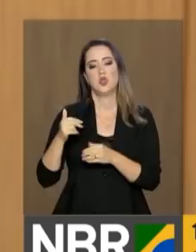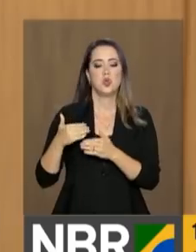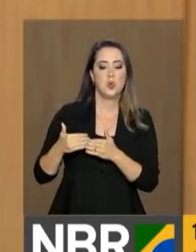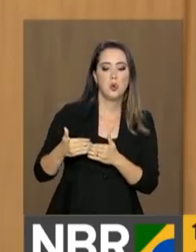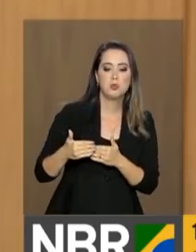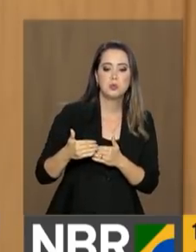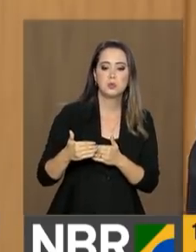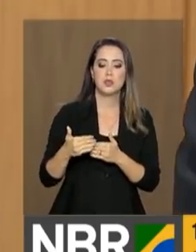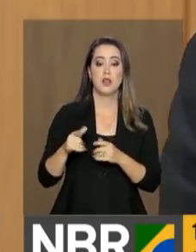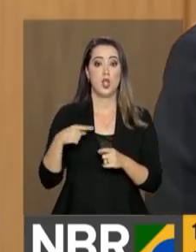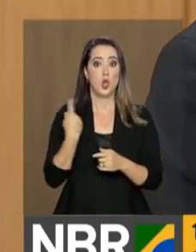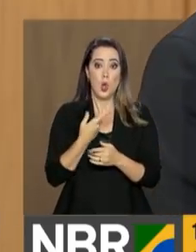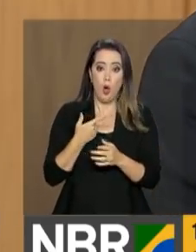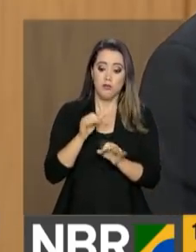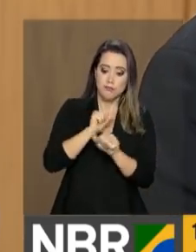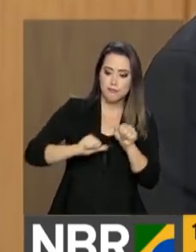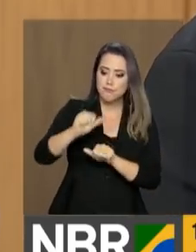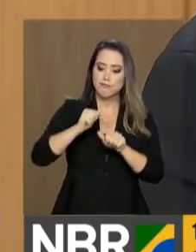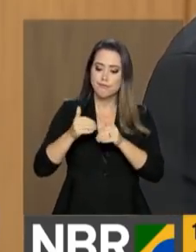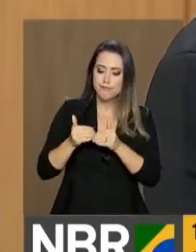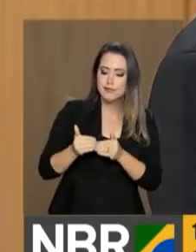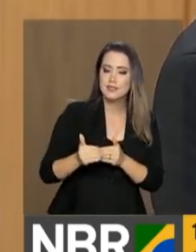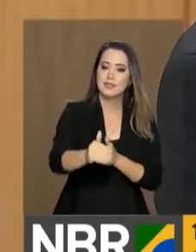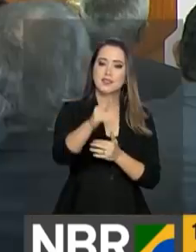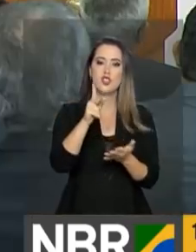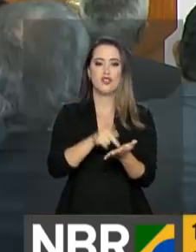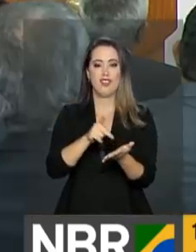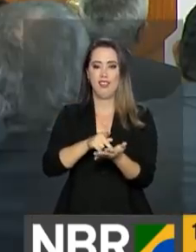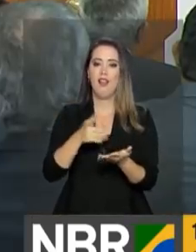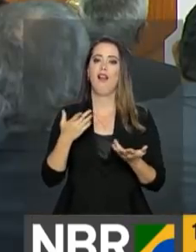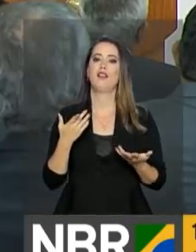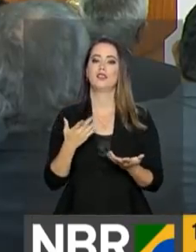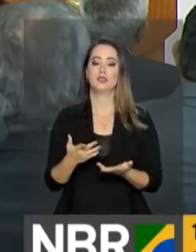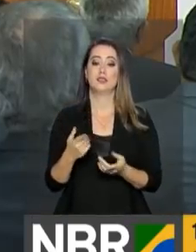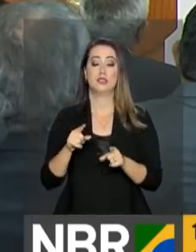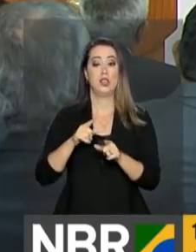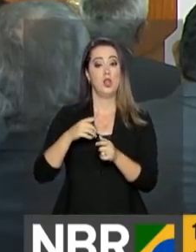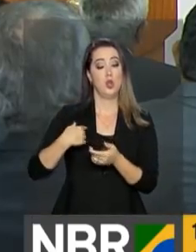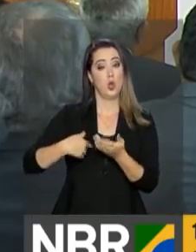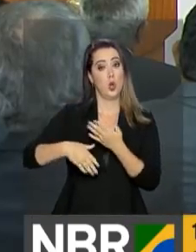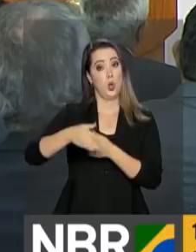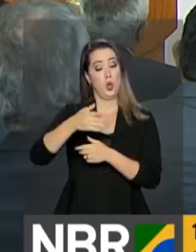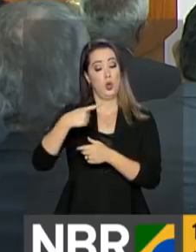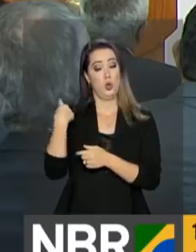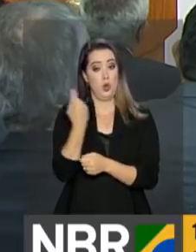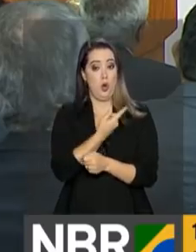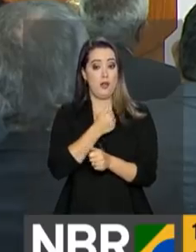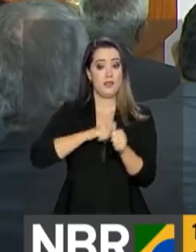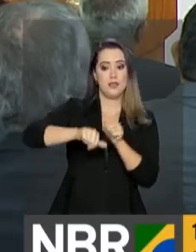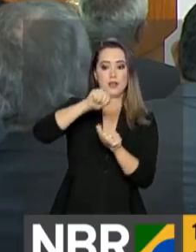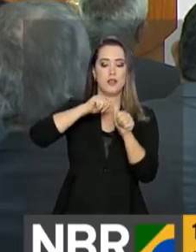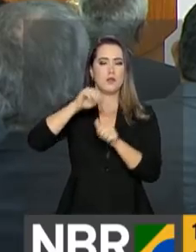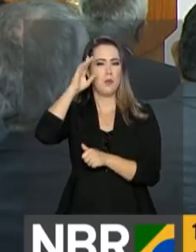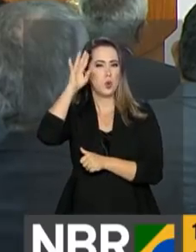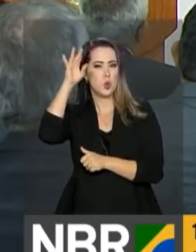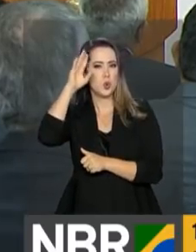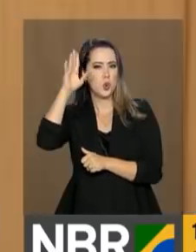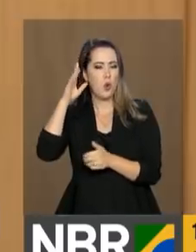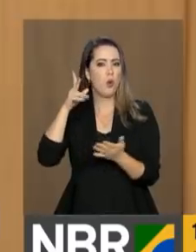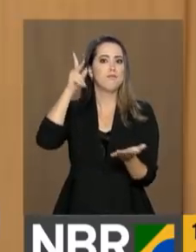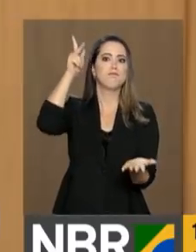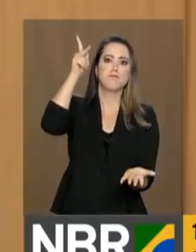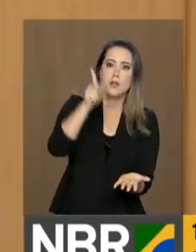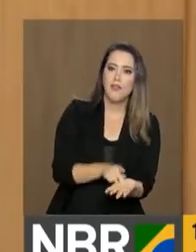concretizamos este sono e os sonhos nós tiramos da irrealidade que é um sonho para a realidade que é a